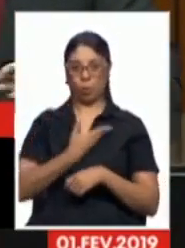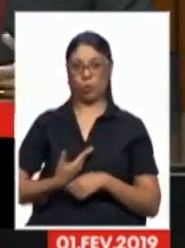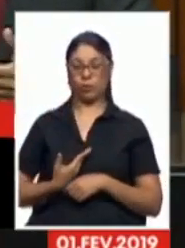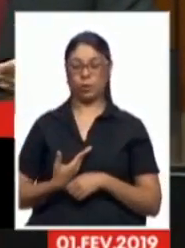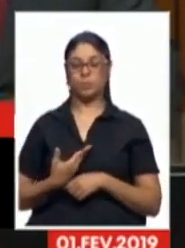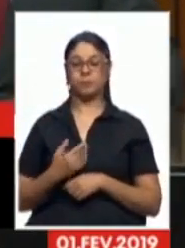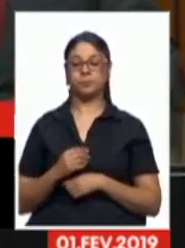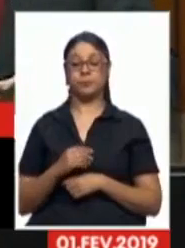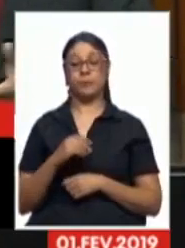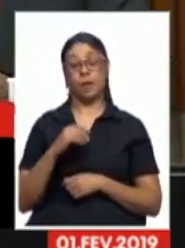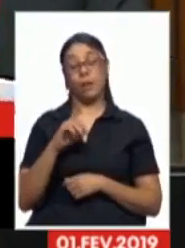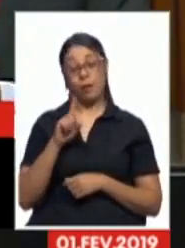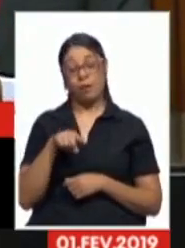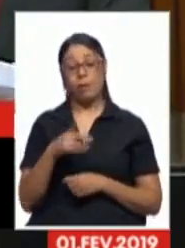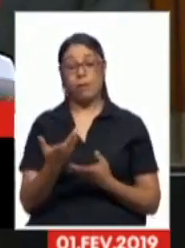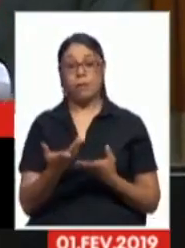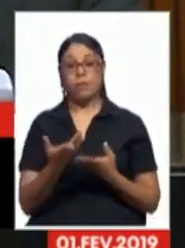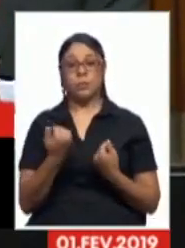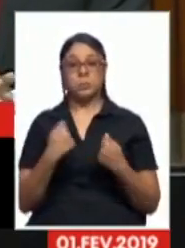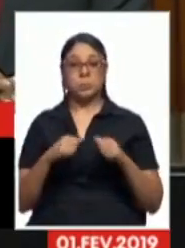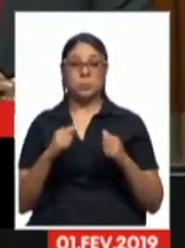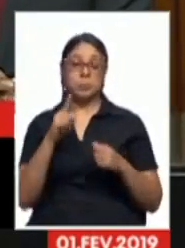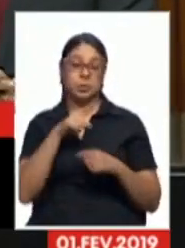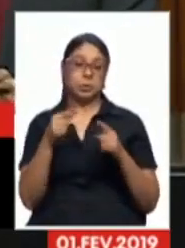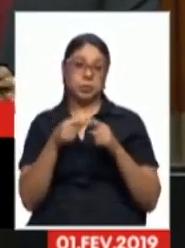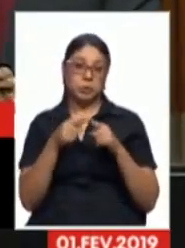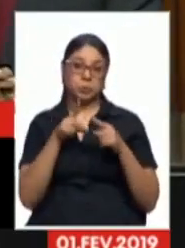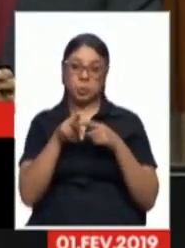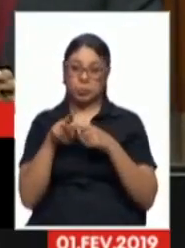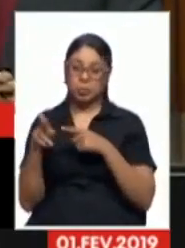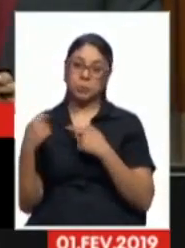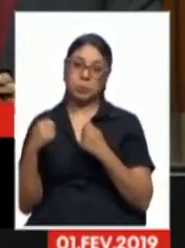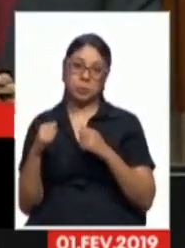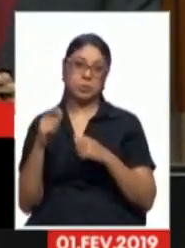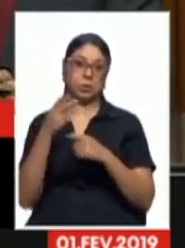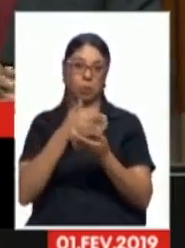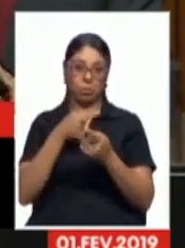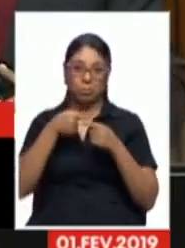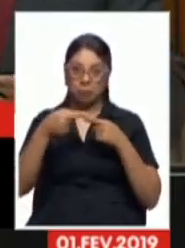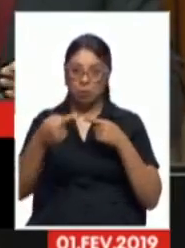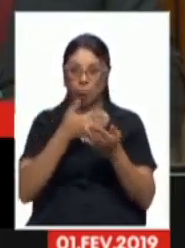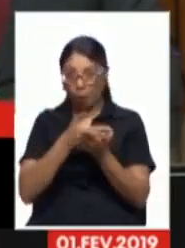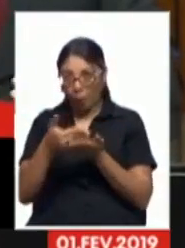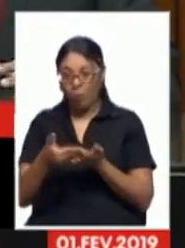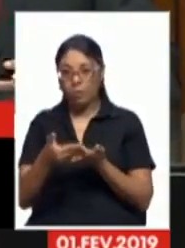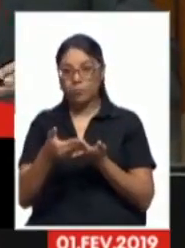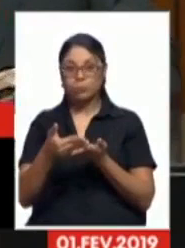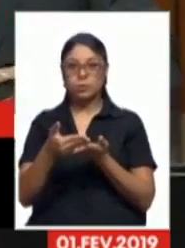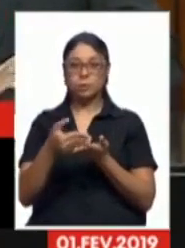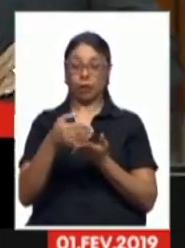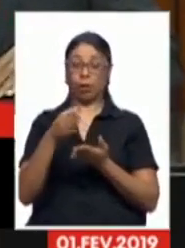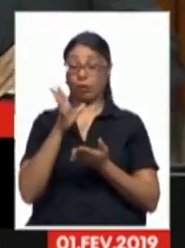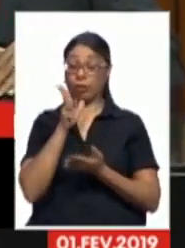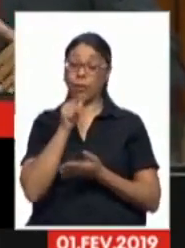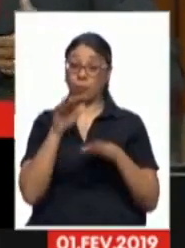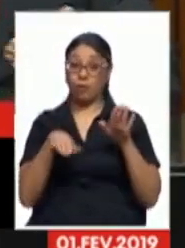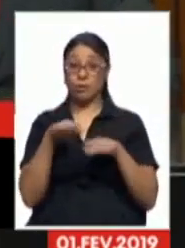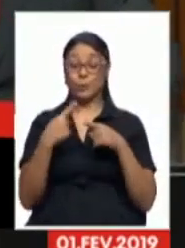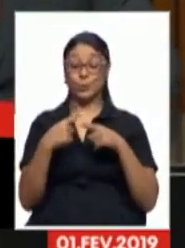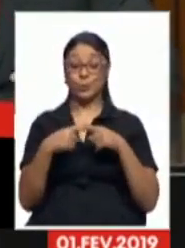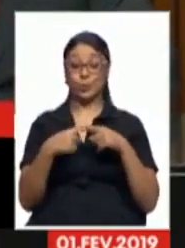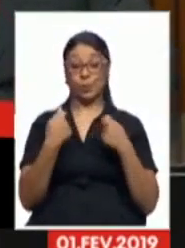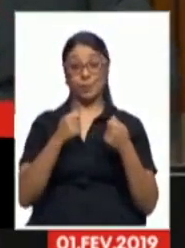que a apreciação desses vetos, que já estarão na pauta na próxima semana, demore algum tempo, já que a Casa precisa